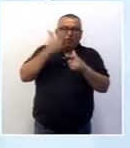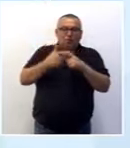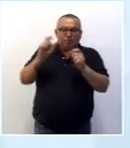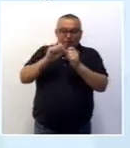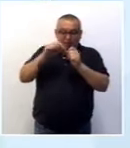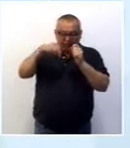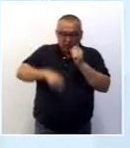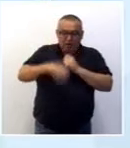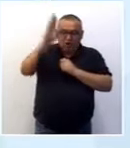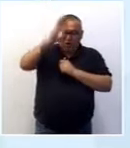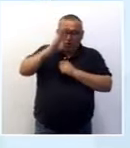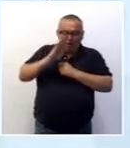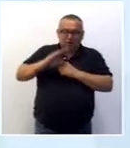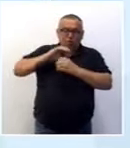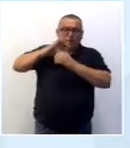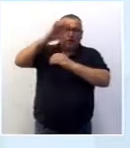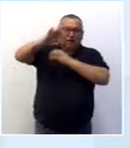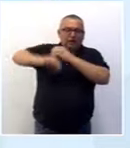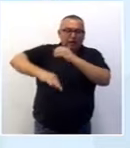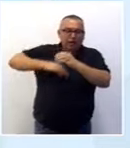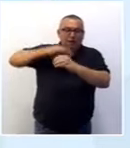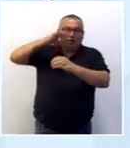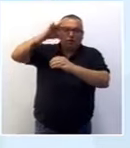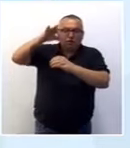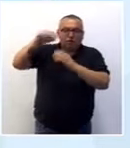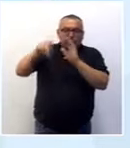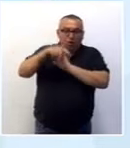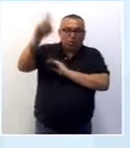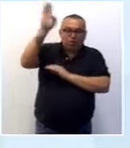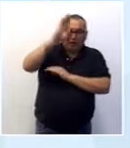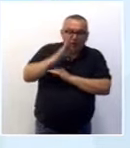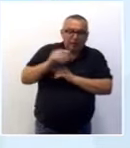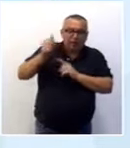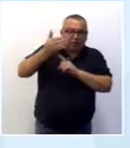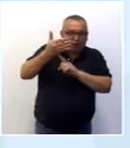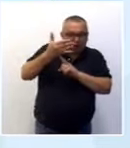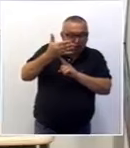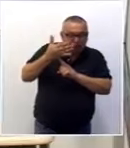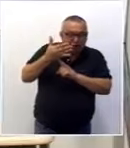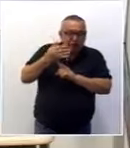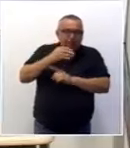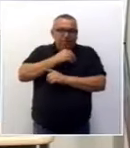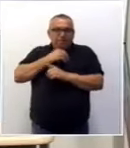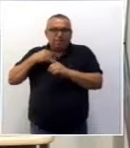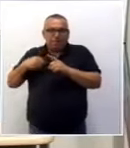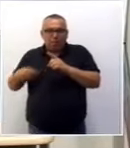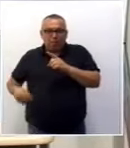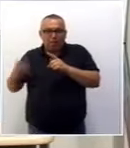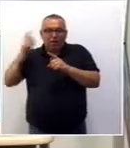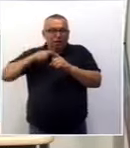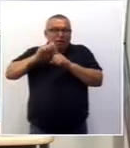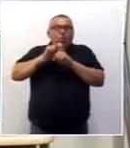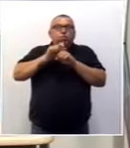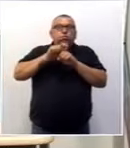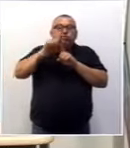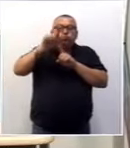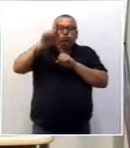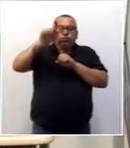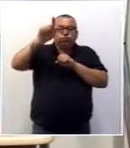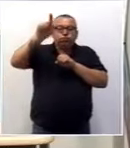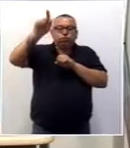no Brasil, tecnologia brasileira, né? E a China ajuda a gente a colocar o satélite em órbita,